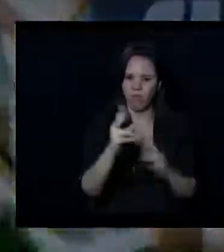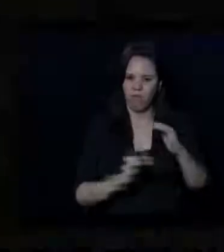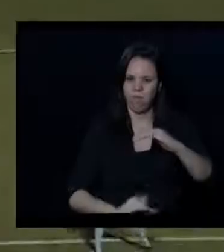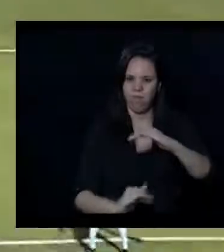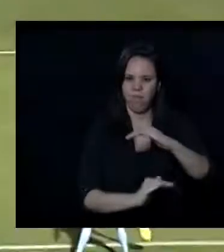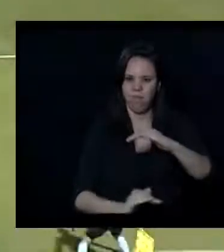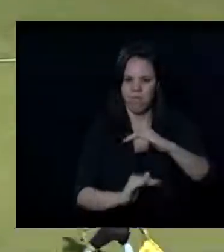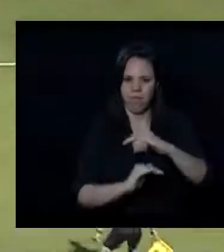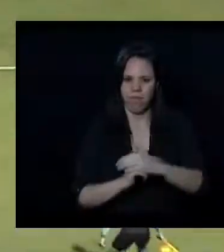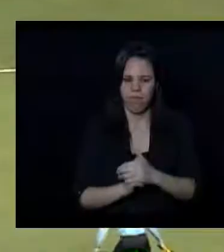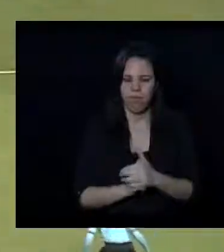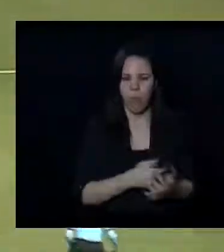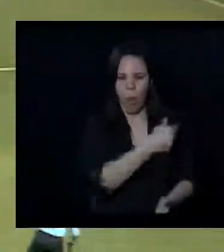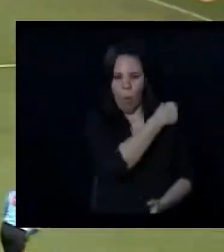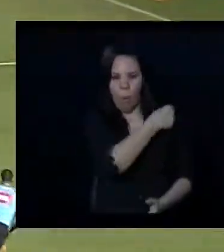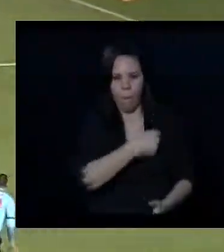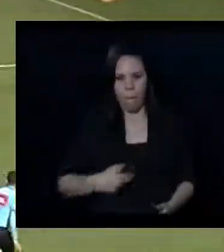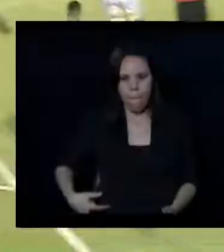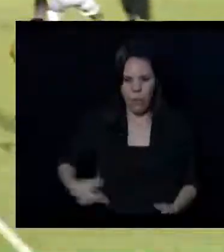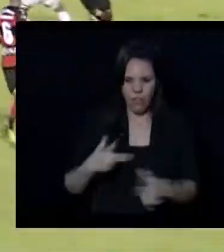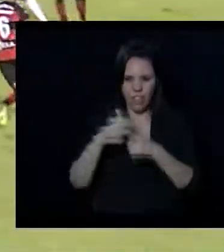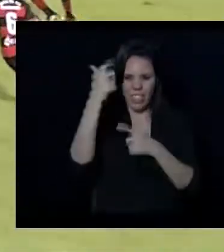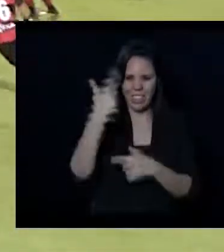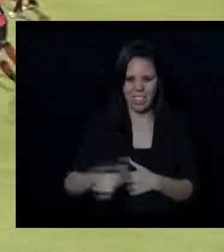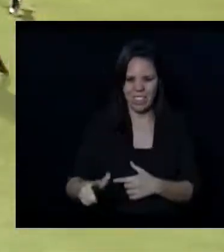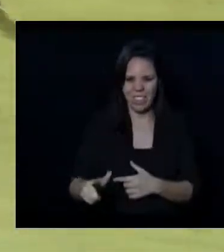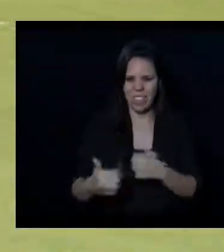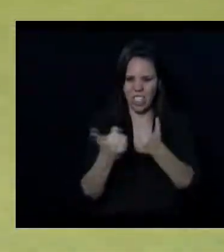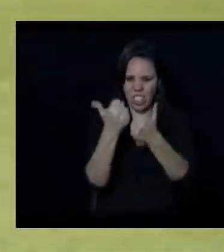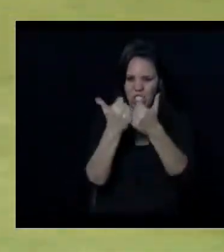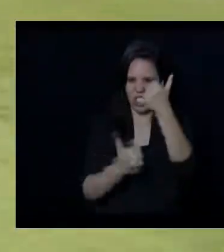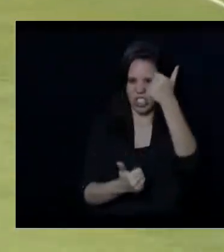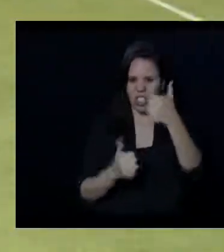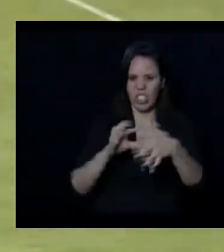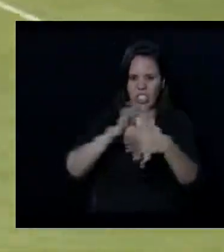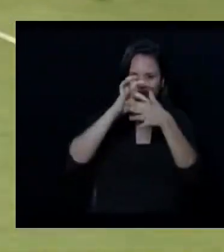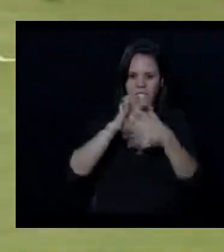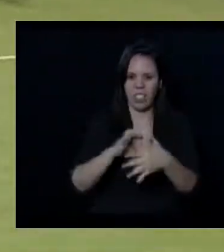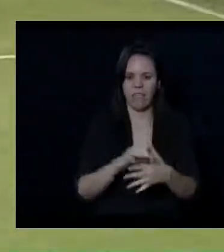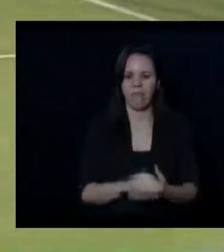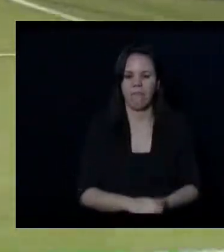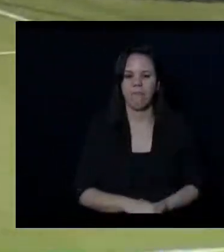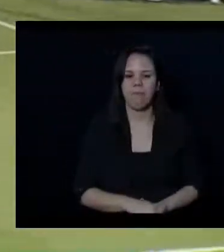rebaixamento. Ponte Preta vence mais uma e é a vice-líder da Série B.